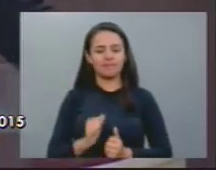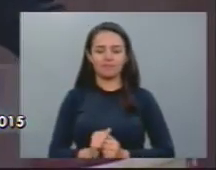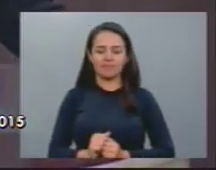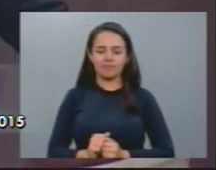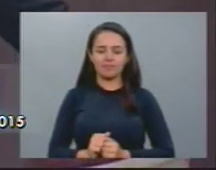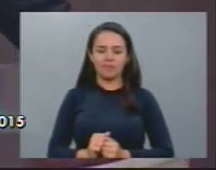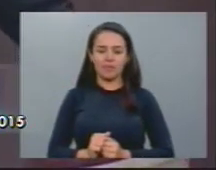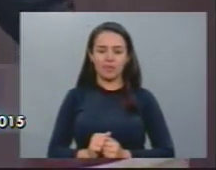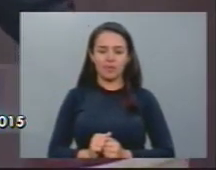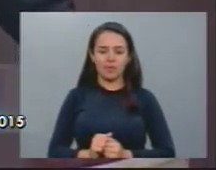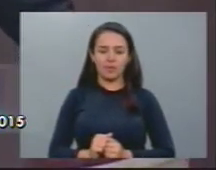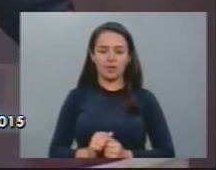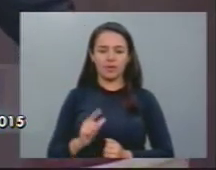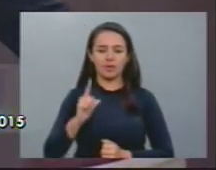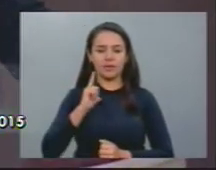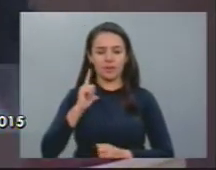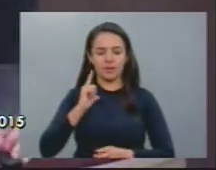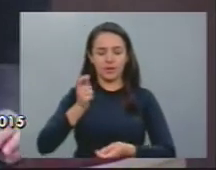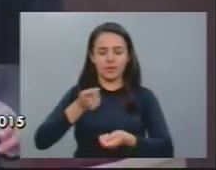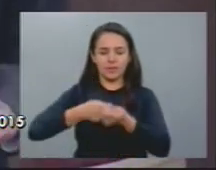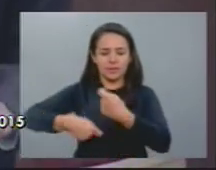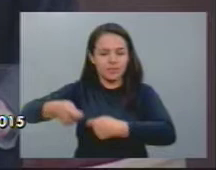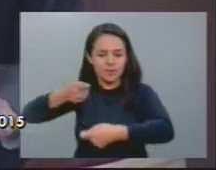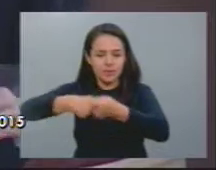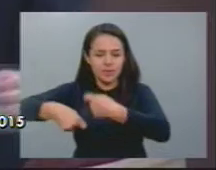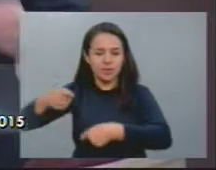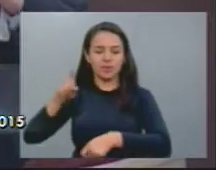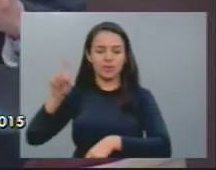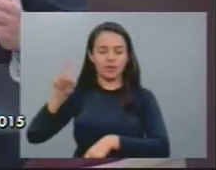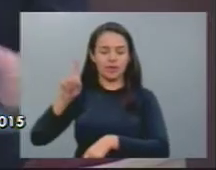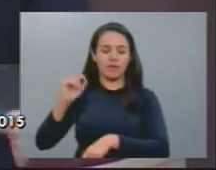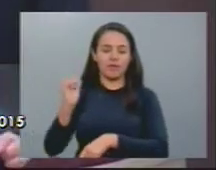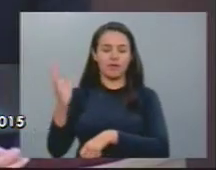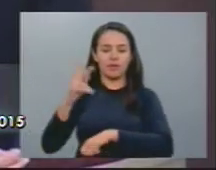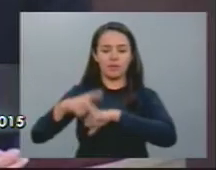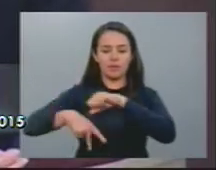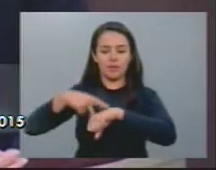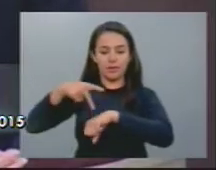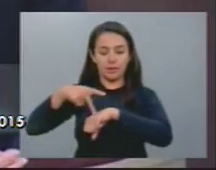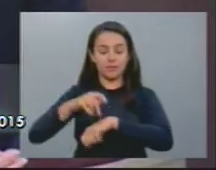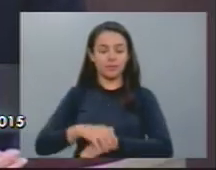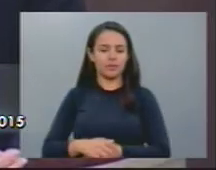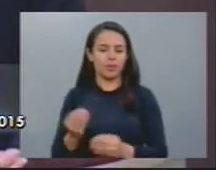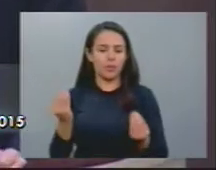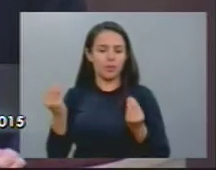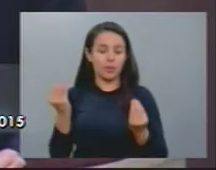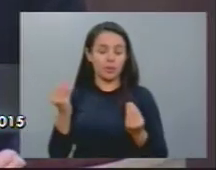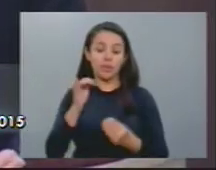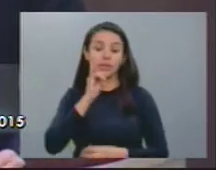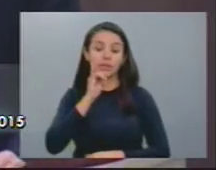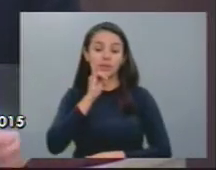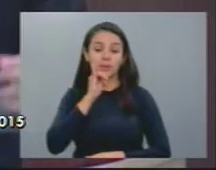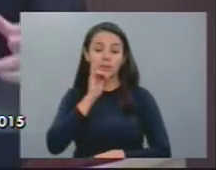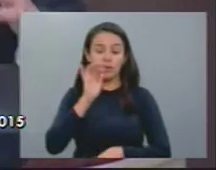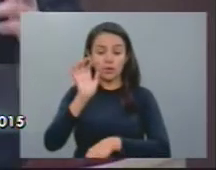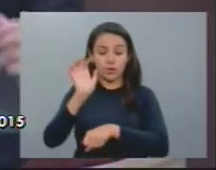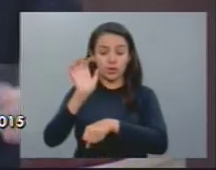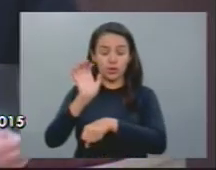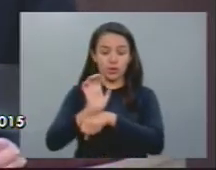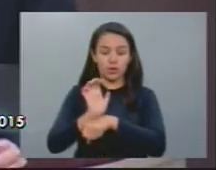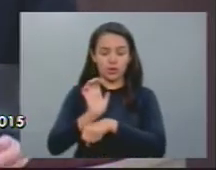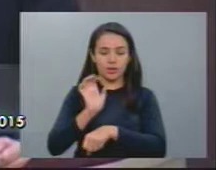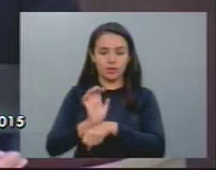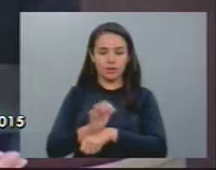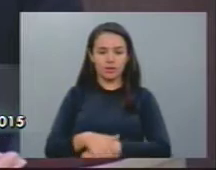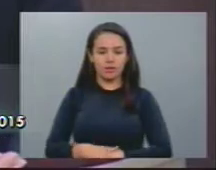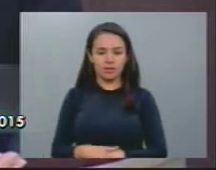da alteração do cenário econômico internacional, os estados, aqui eu coloco,